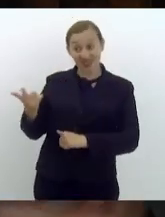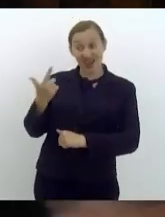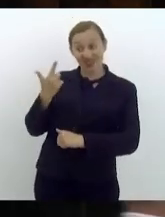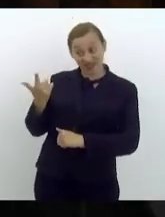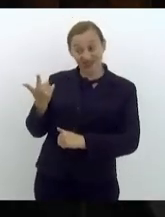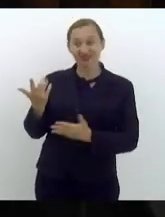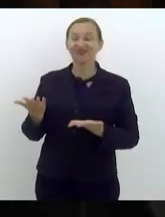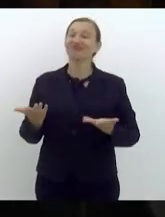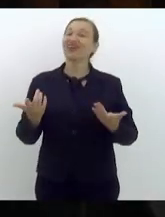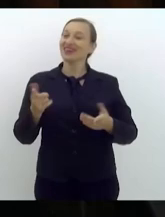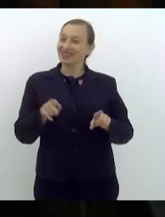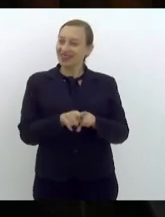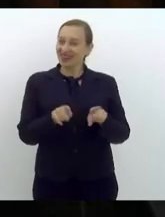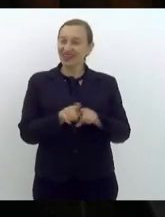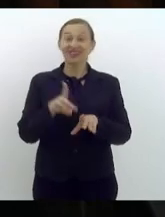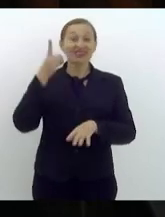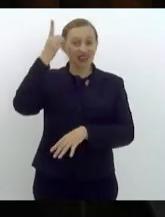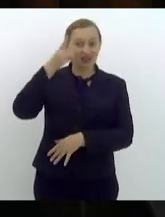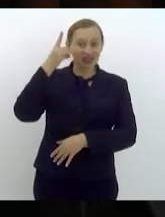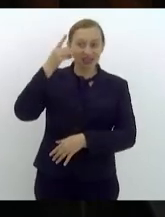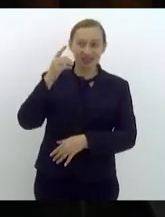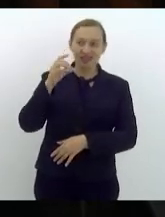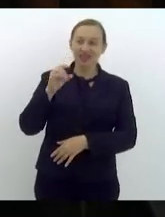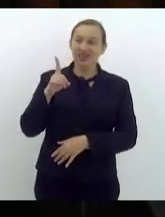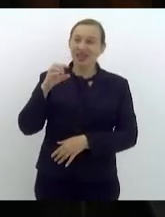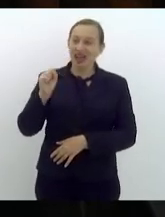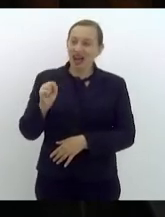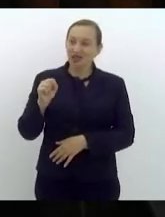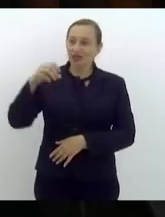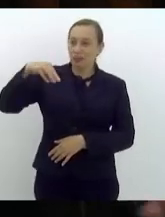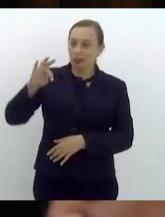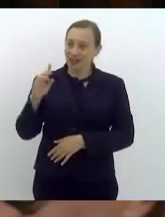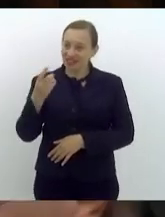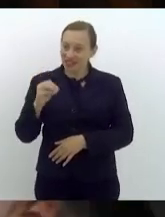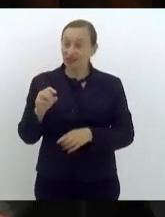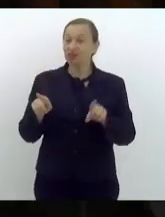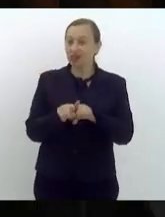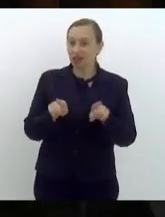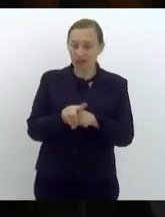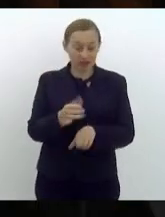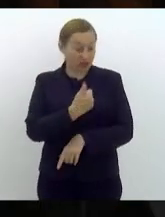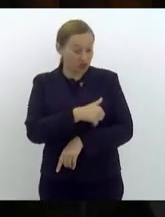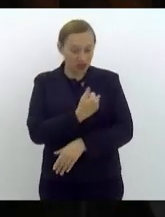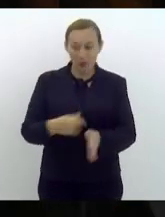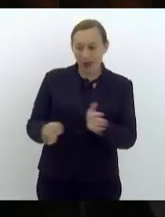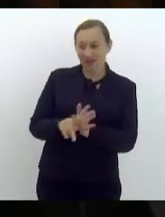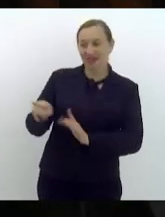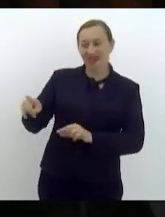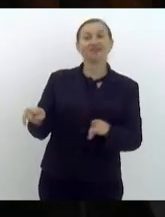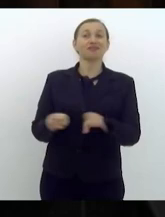E diz aqui o deputado Carlos Macedo que São João de Meriti também é a terra dele.